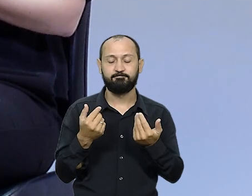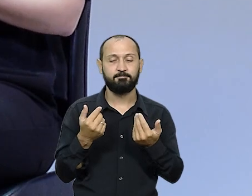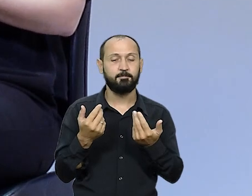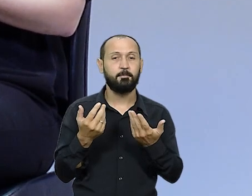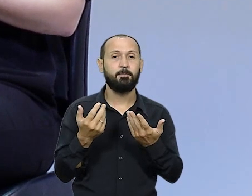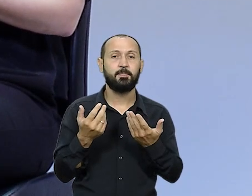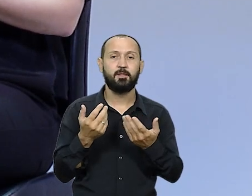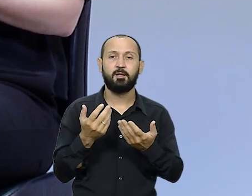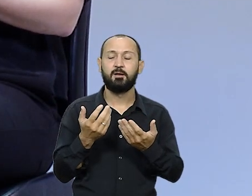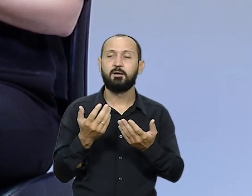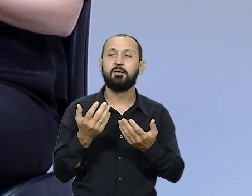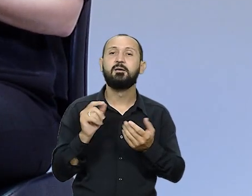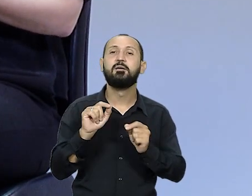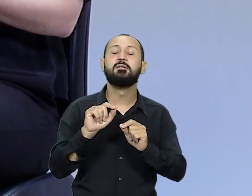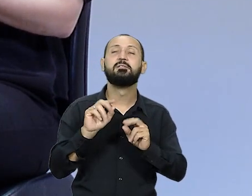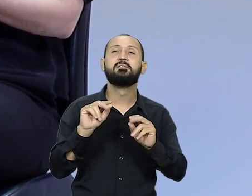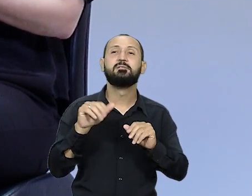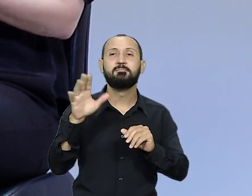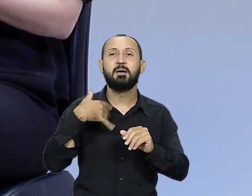mais